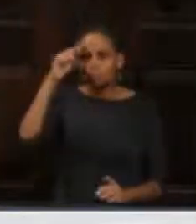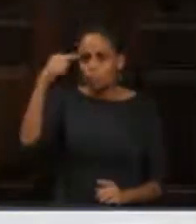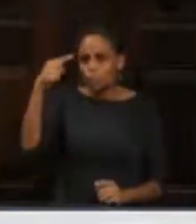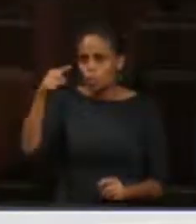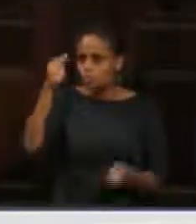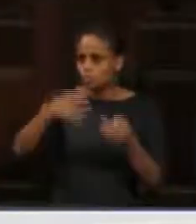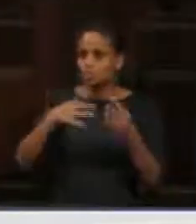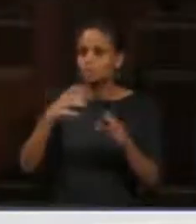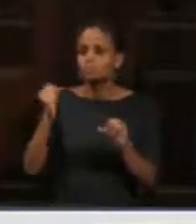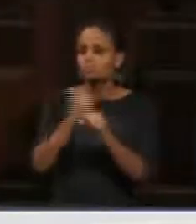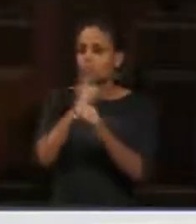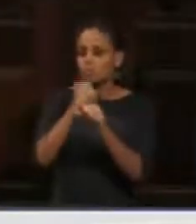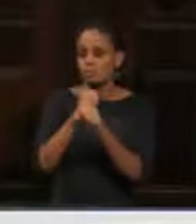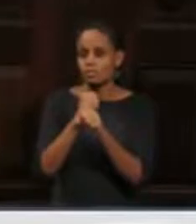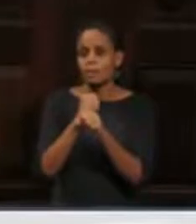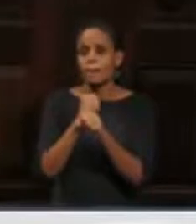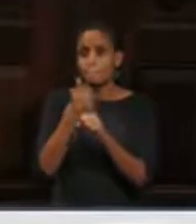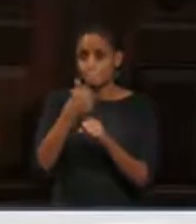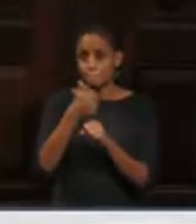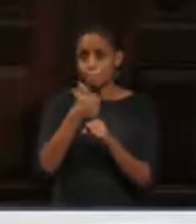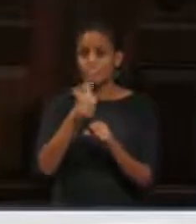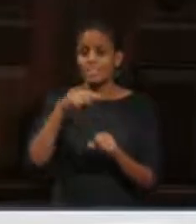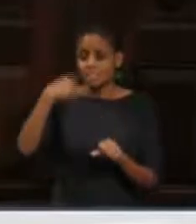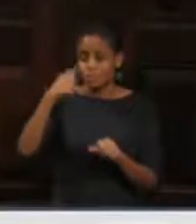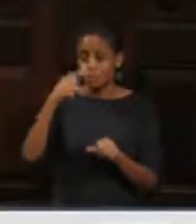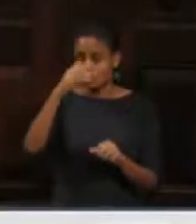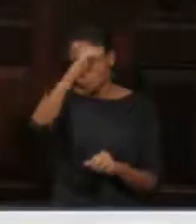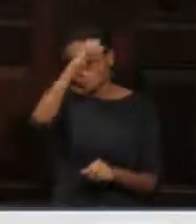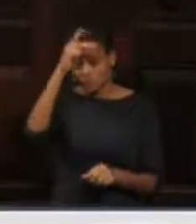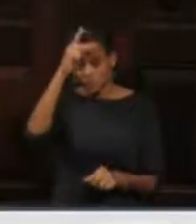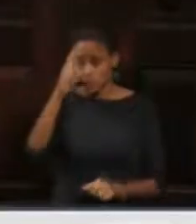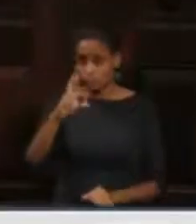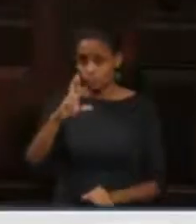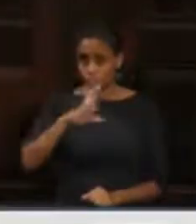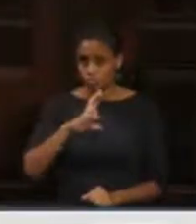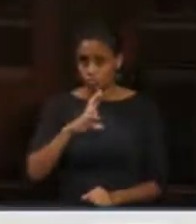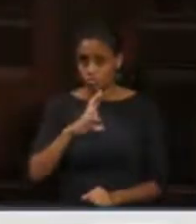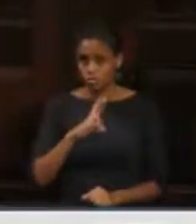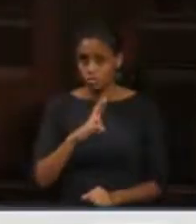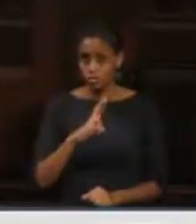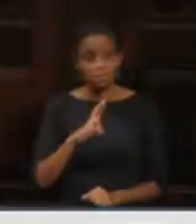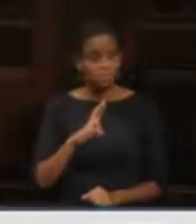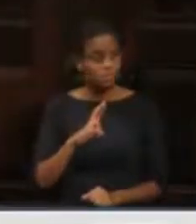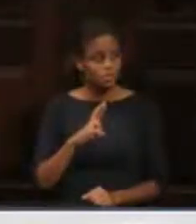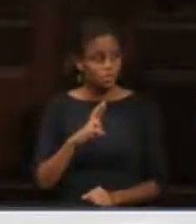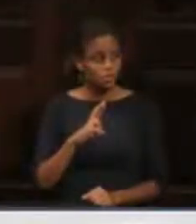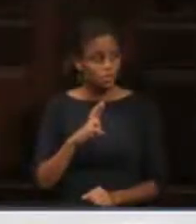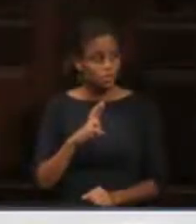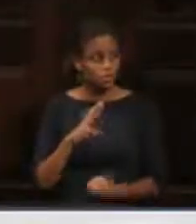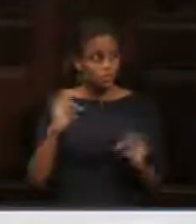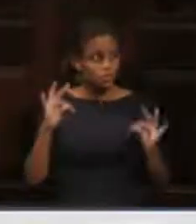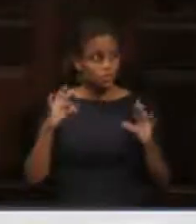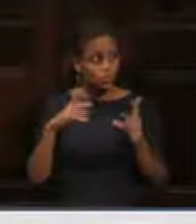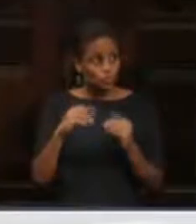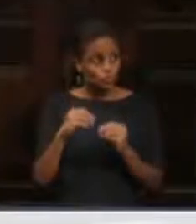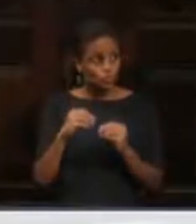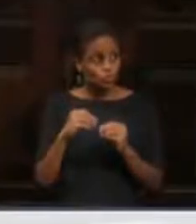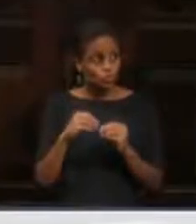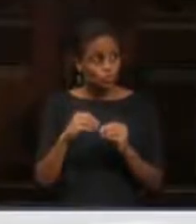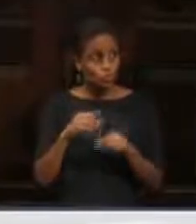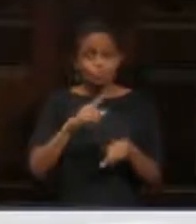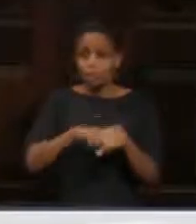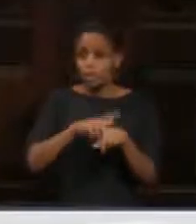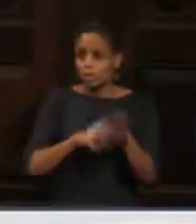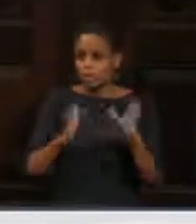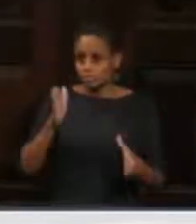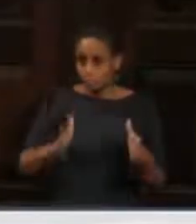sim, quando a prefeitura responder ao meu gabinete todas essas solicitações no prazo